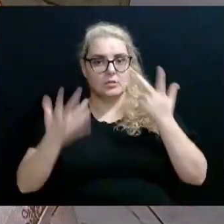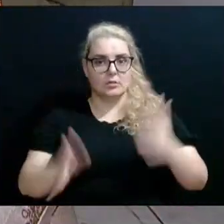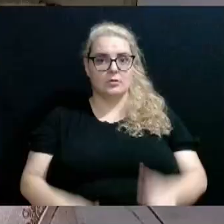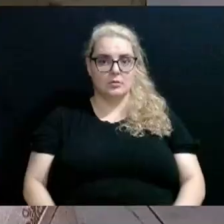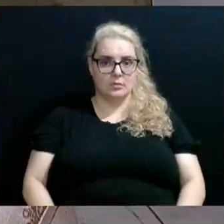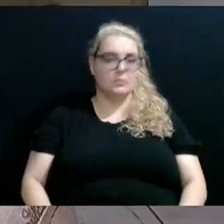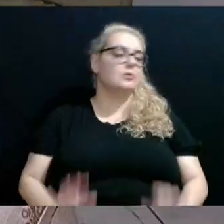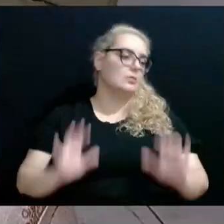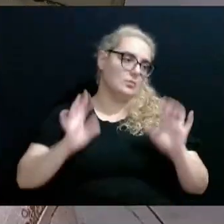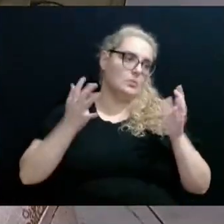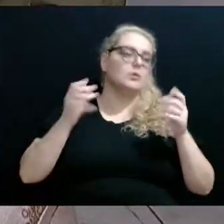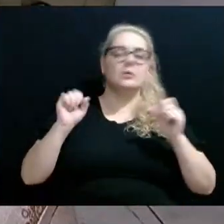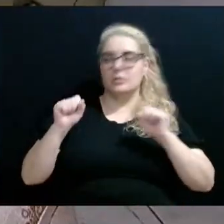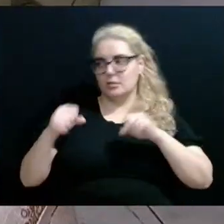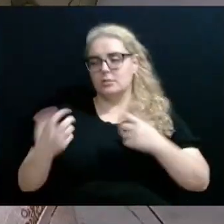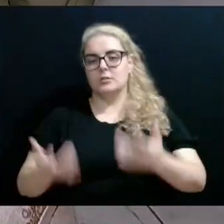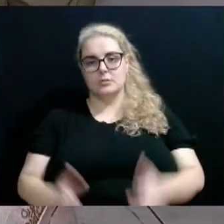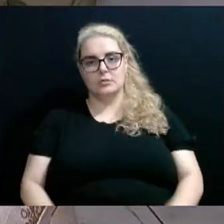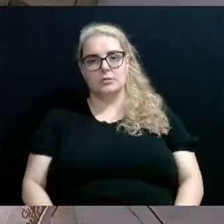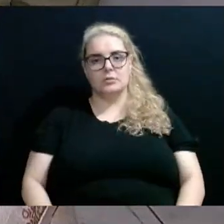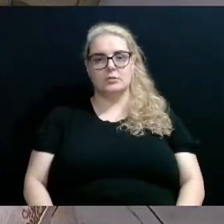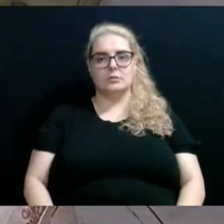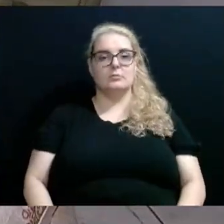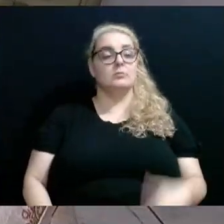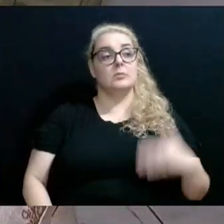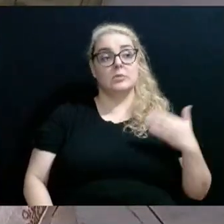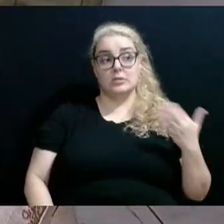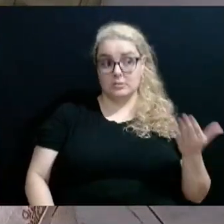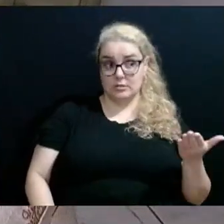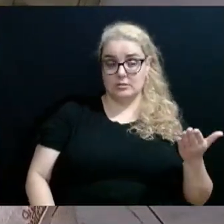comemorações. comemorações, isso. Mas aí você,